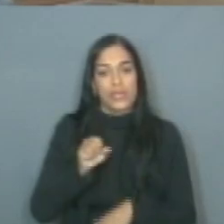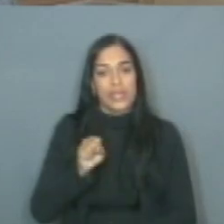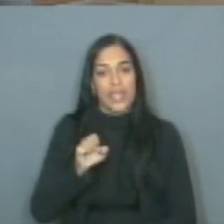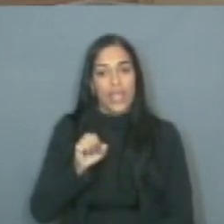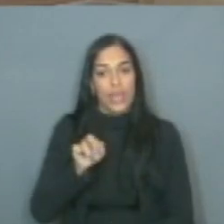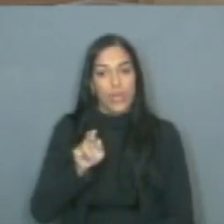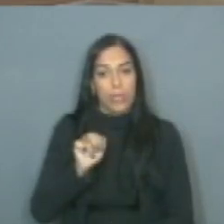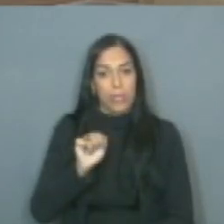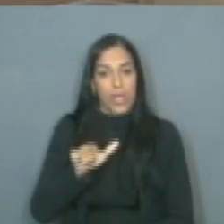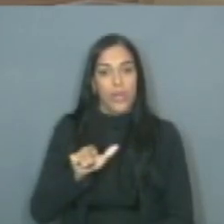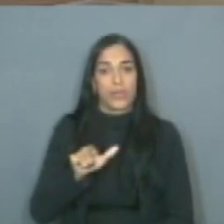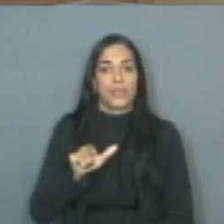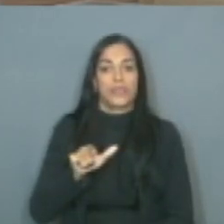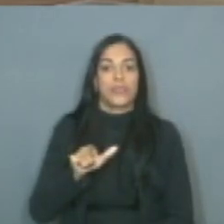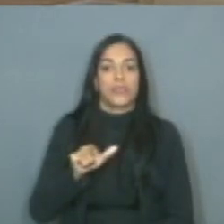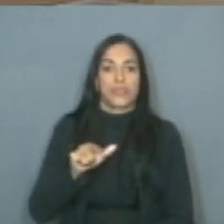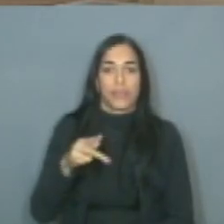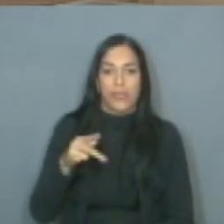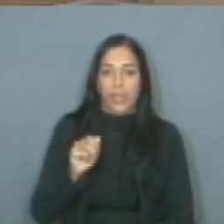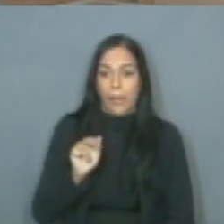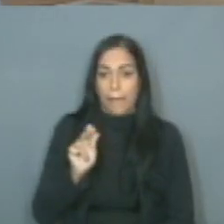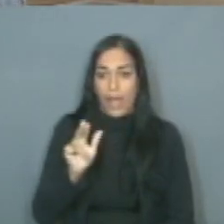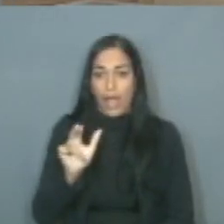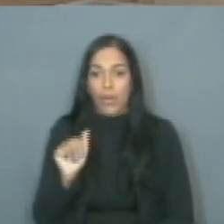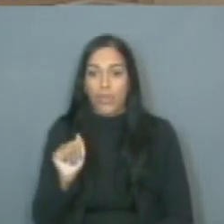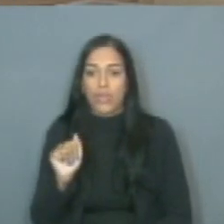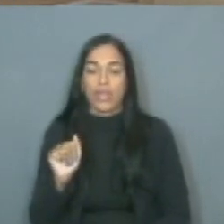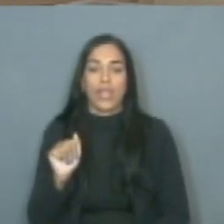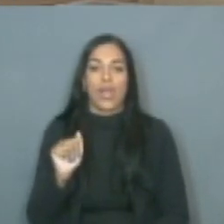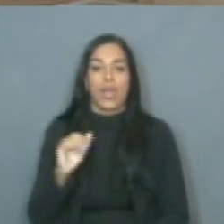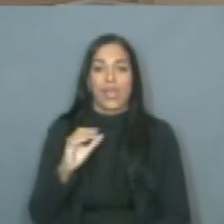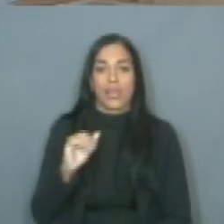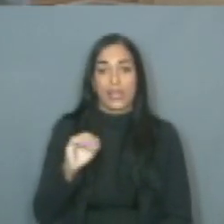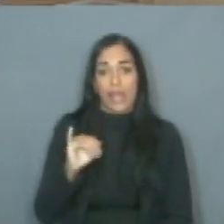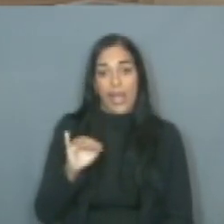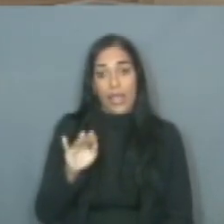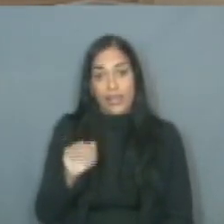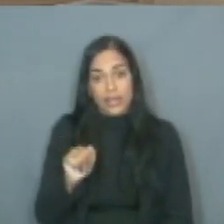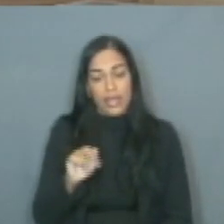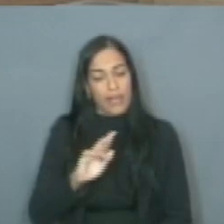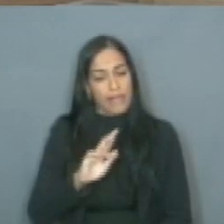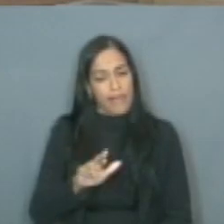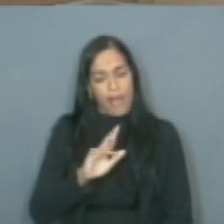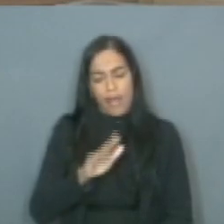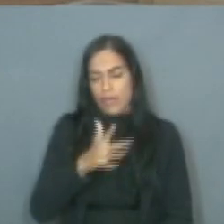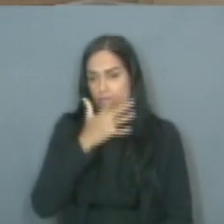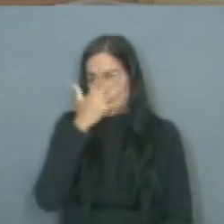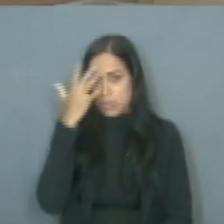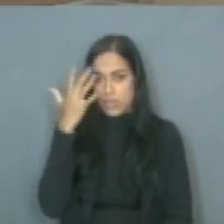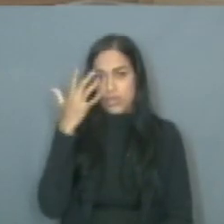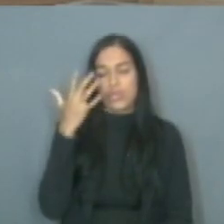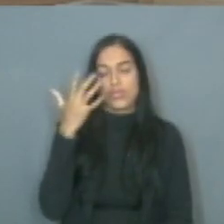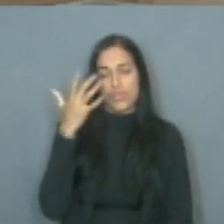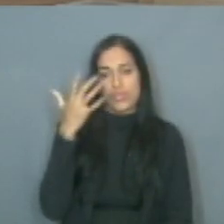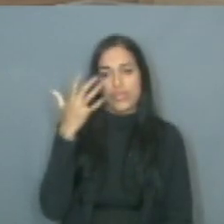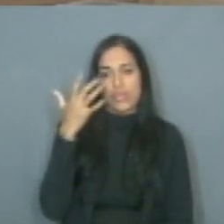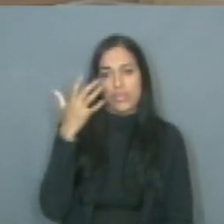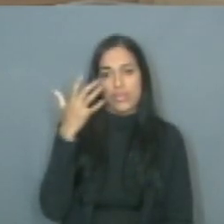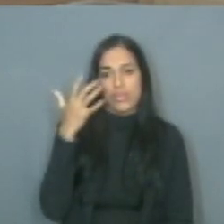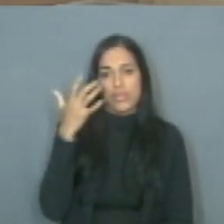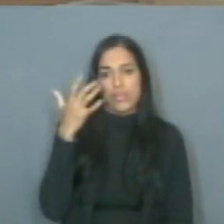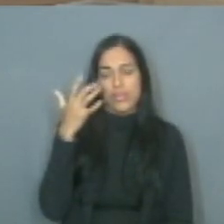discutiu muito com Paula Rúbia, com Lucilo, com Cátia Valesca, com várias pessoas que